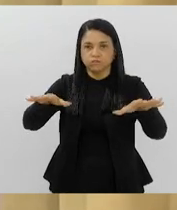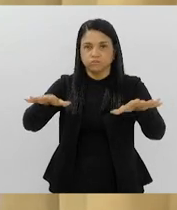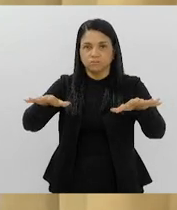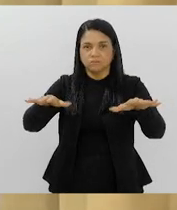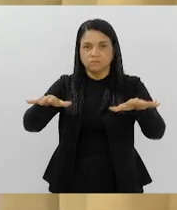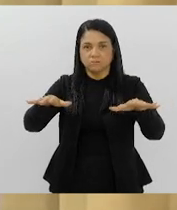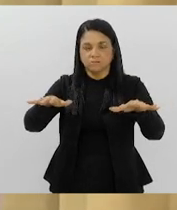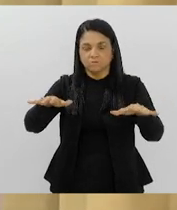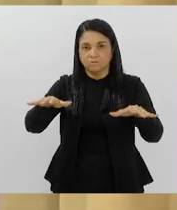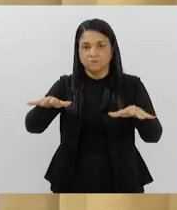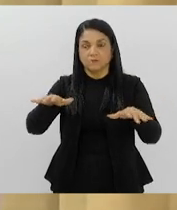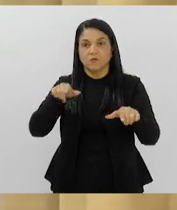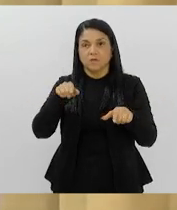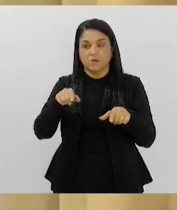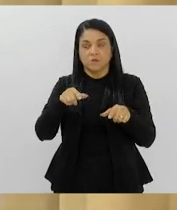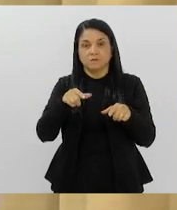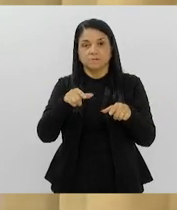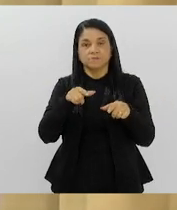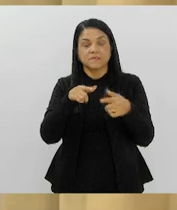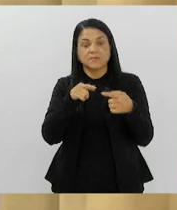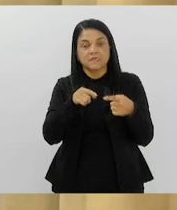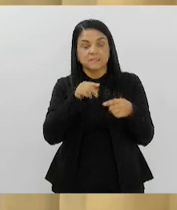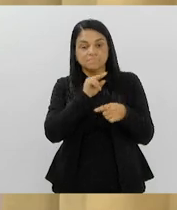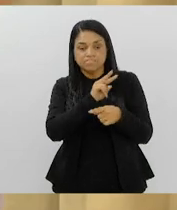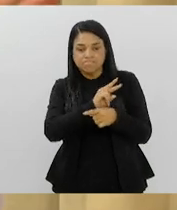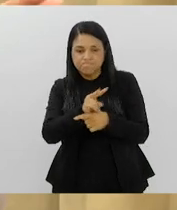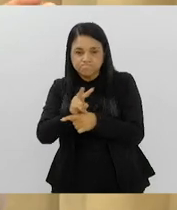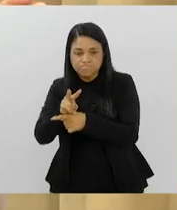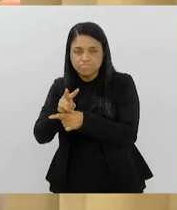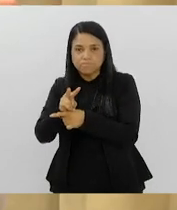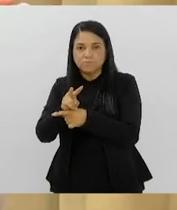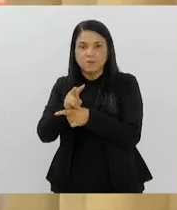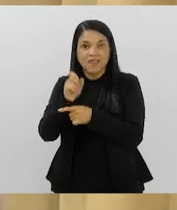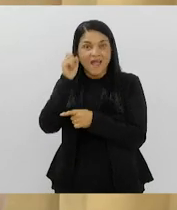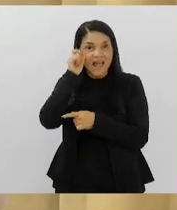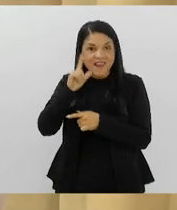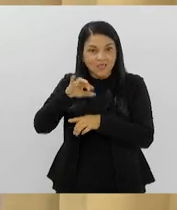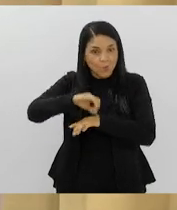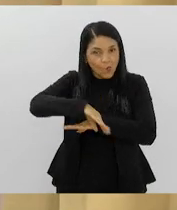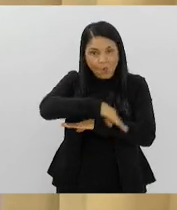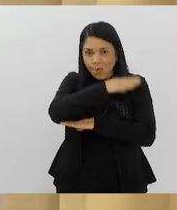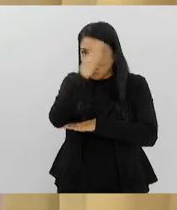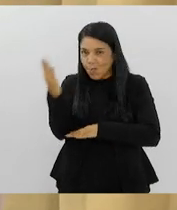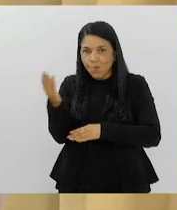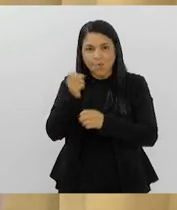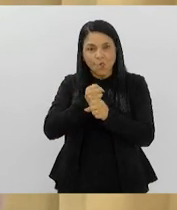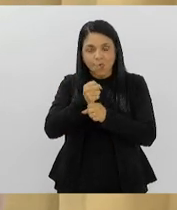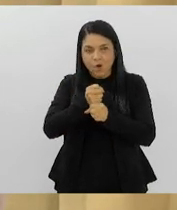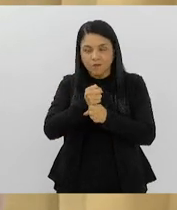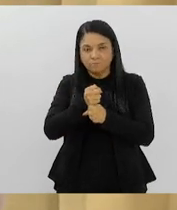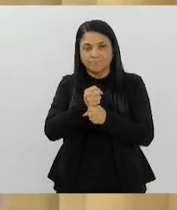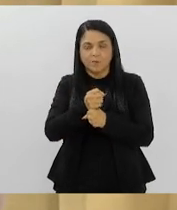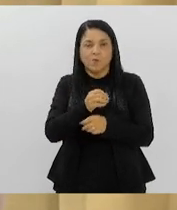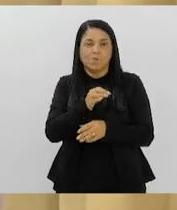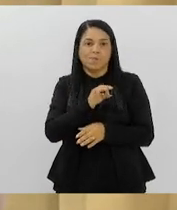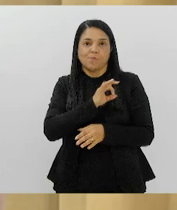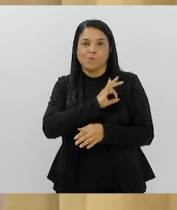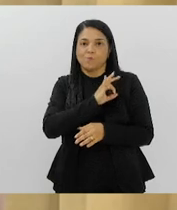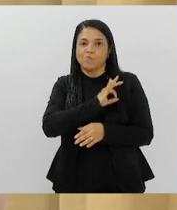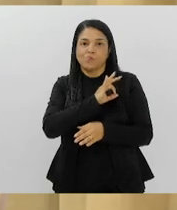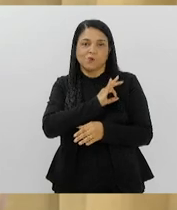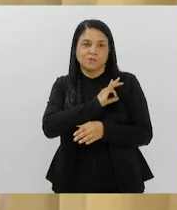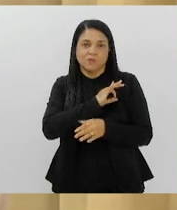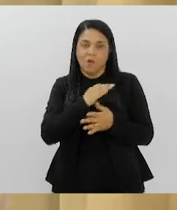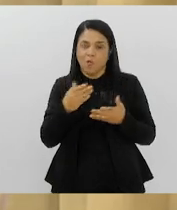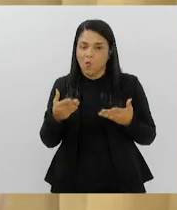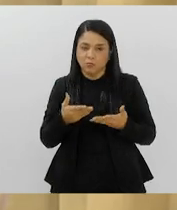essa manutenção desse estado de alerta o ano inteiro, a polícia hoje ainda também, nem a Polícia Civil consegue